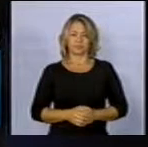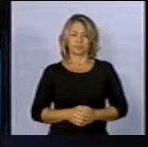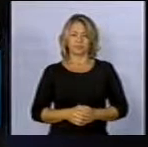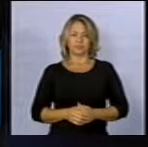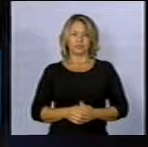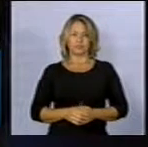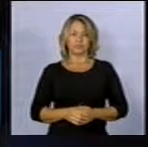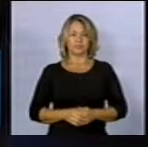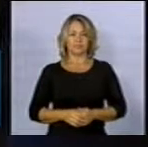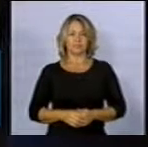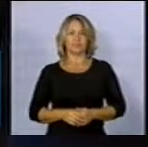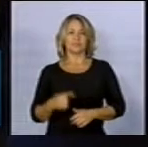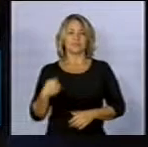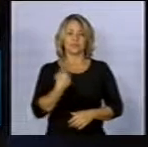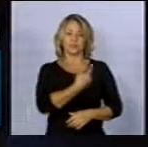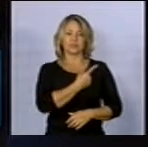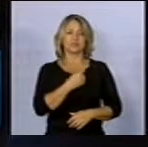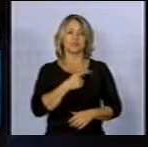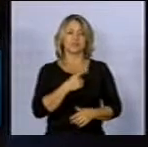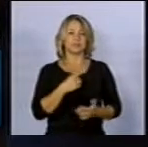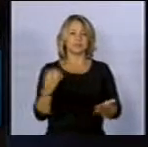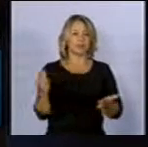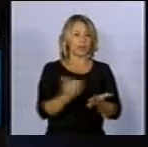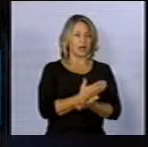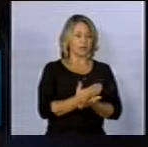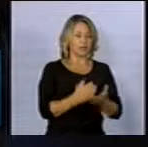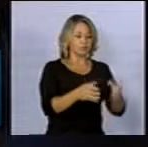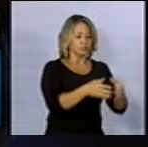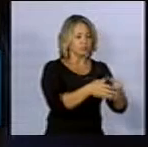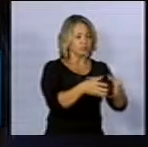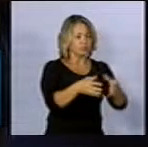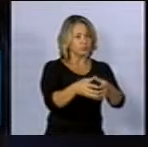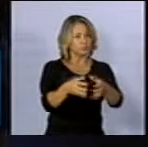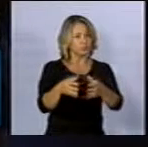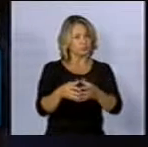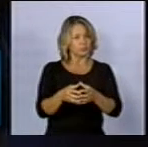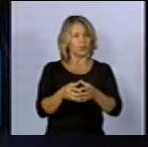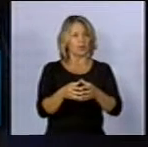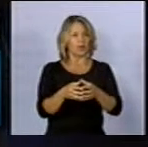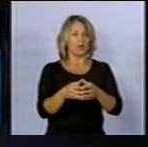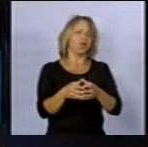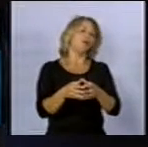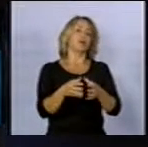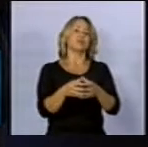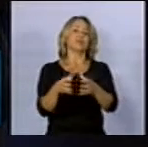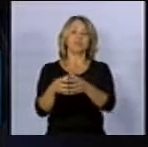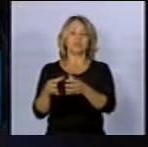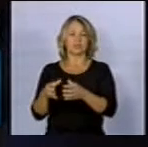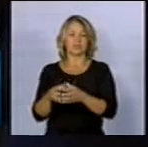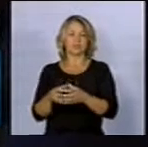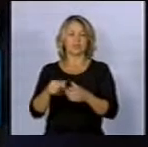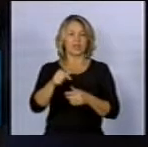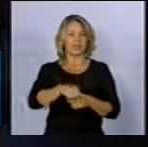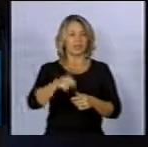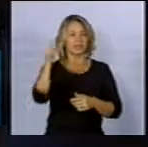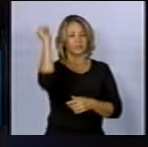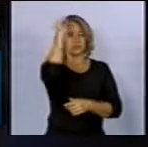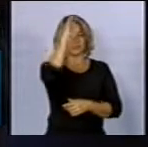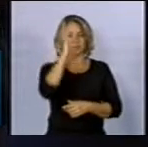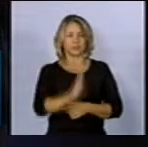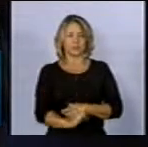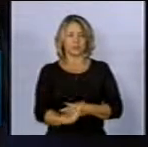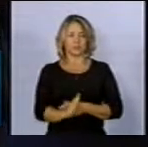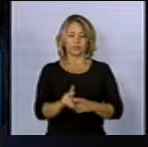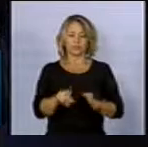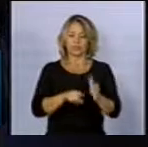eh nós temos alguns órgãos né algumas autarquias alguns órgãos no nosso país que